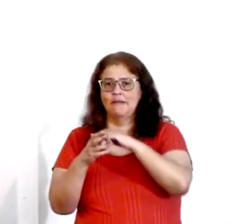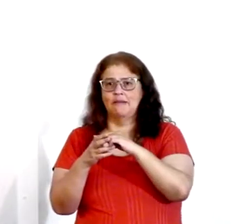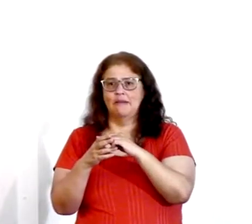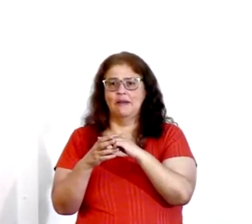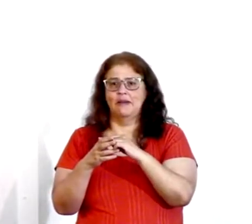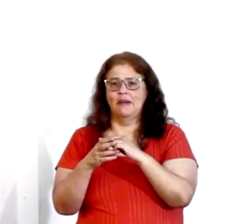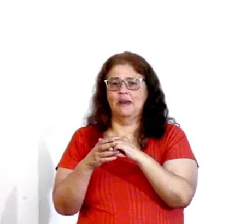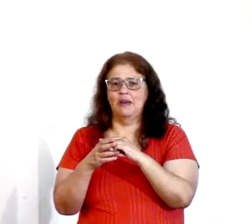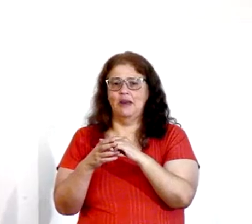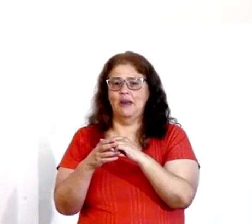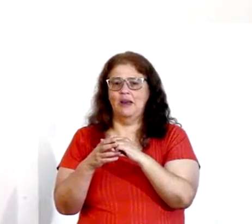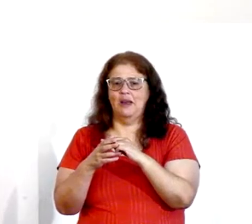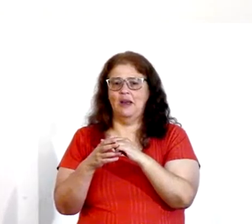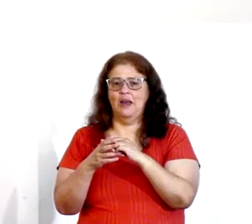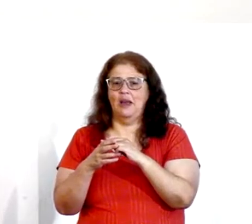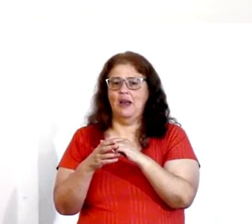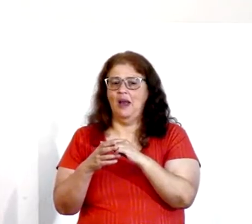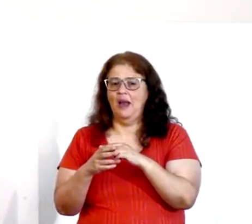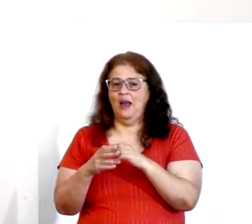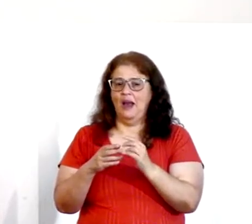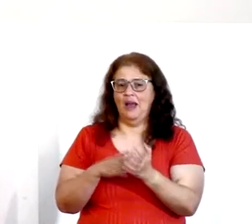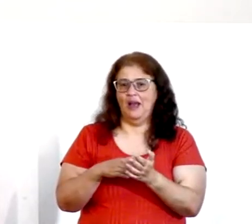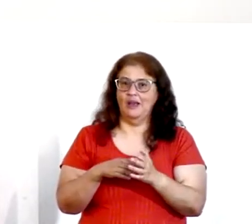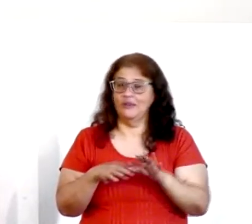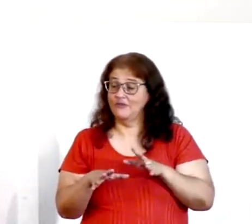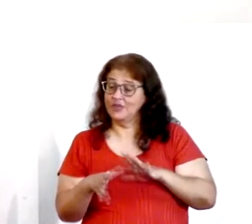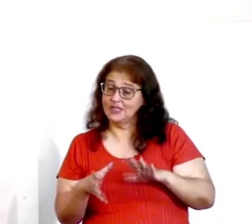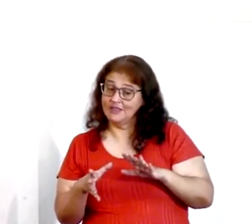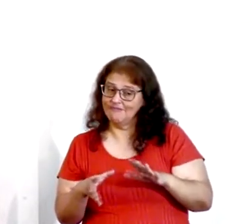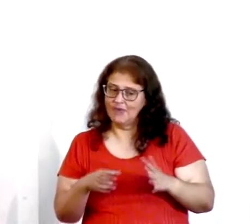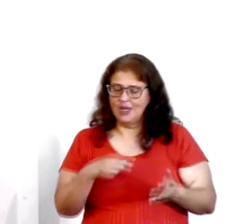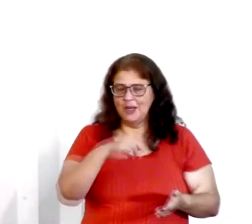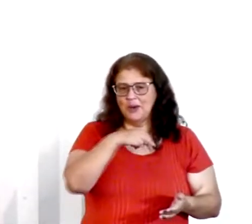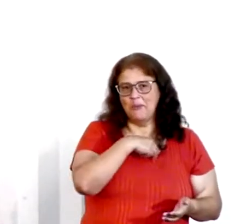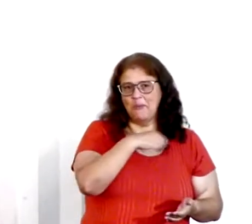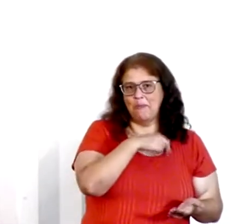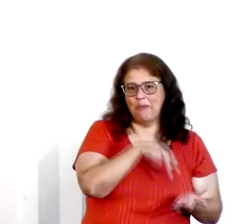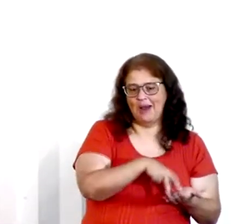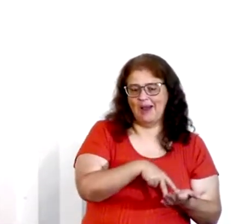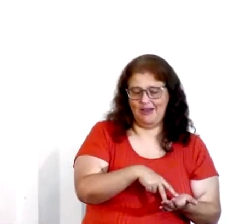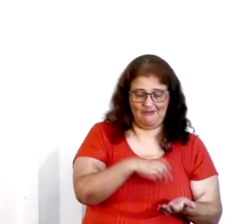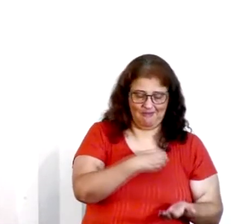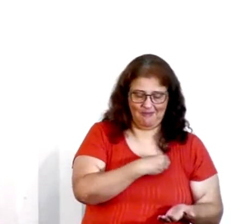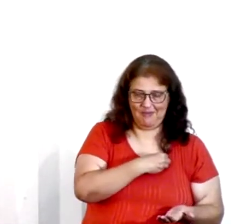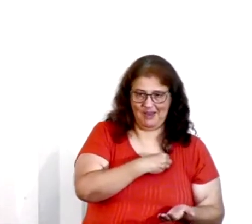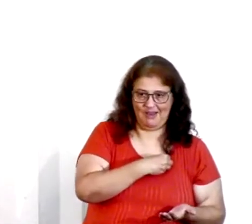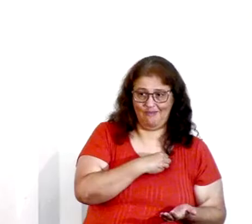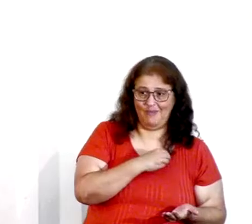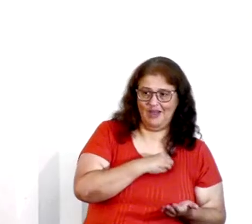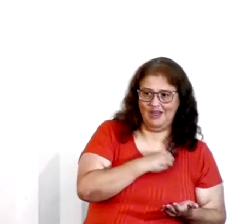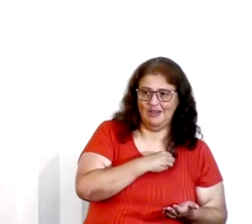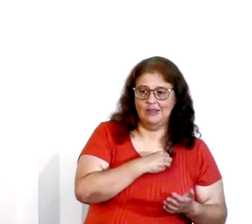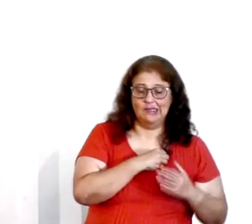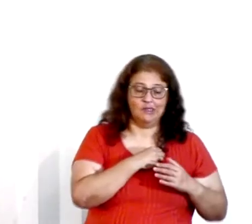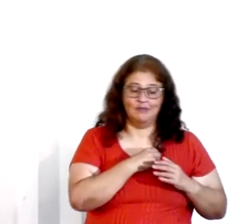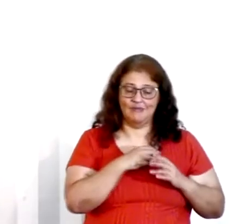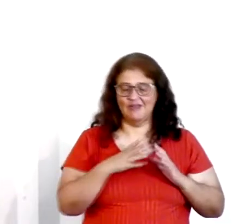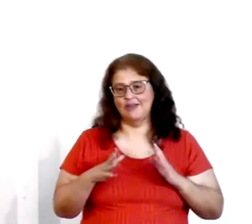a resvalar o pé em direção ao pecado. A vida de